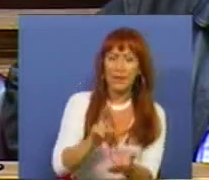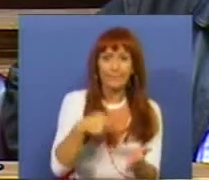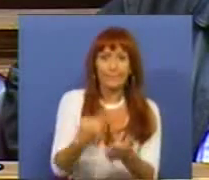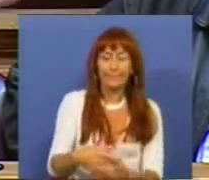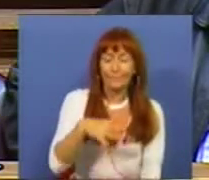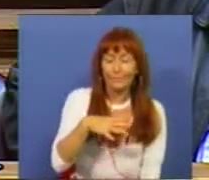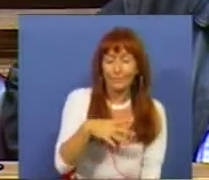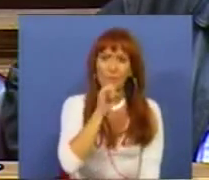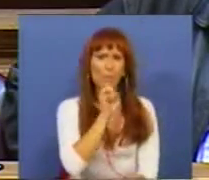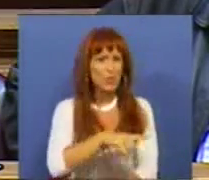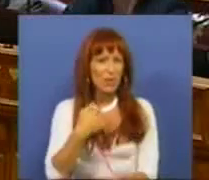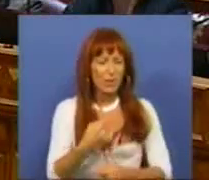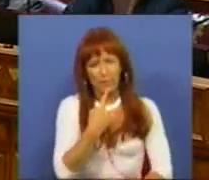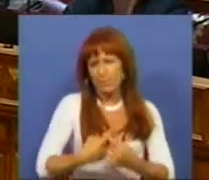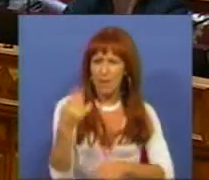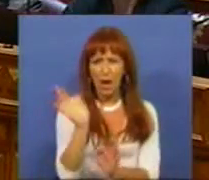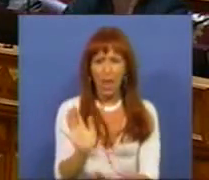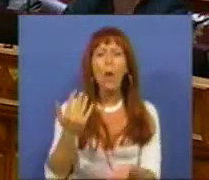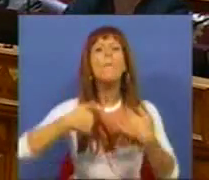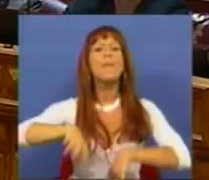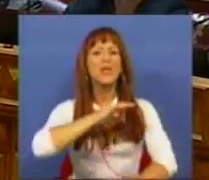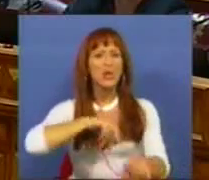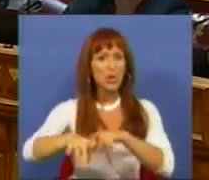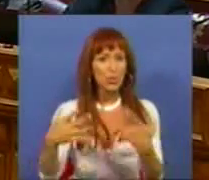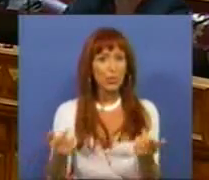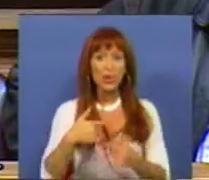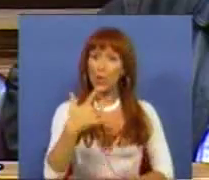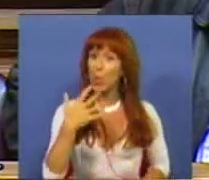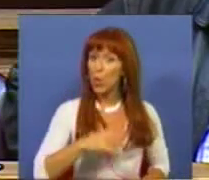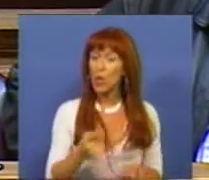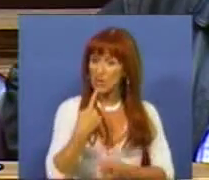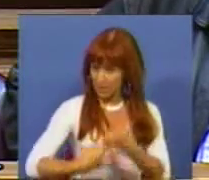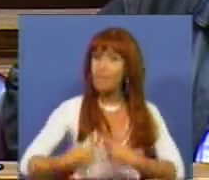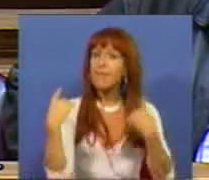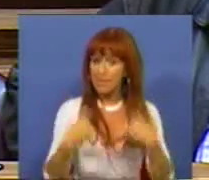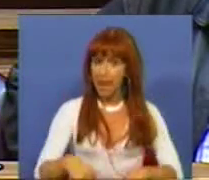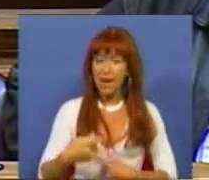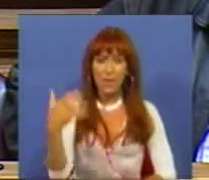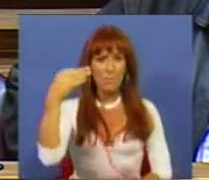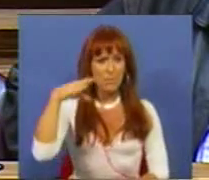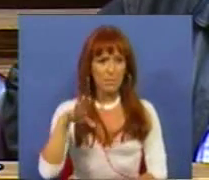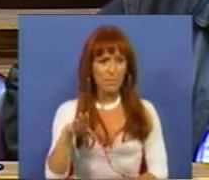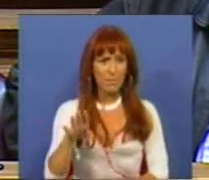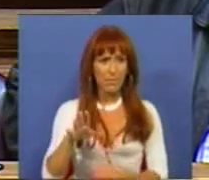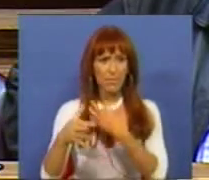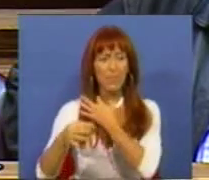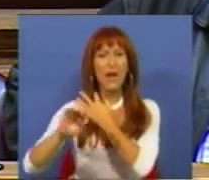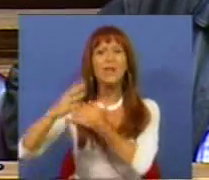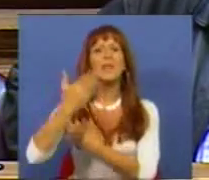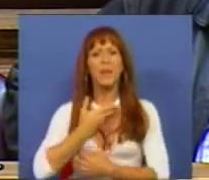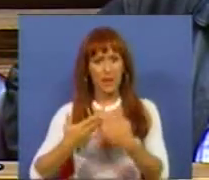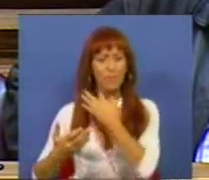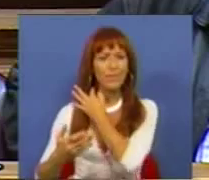derrota, provavelmente não é de estranhar. Mas, senhores deputados, eu creio que é de estranhar que o Partido Social